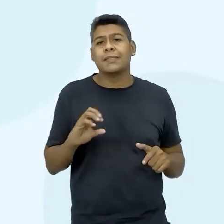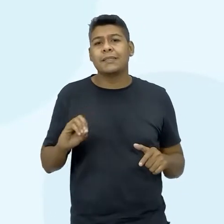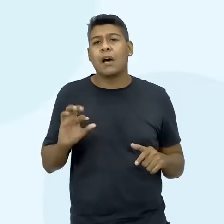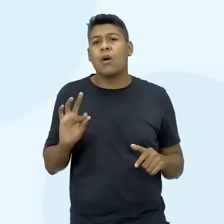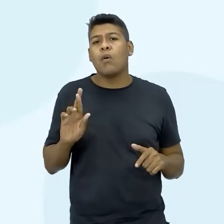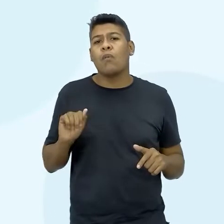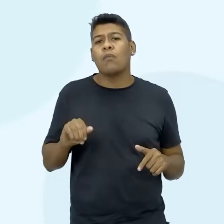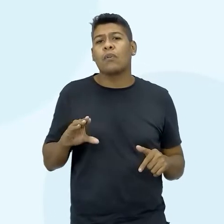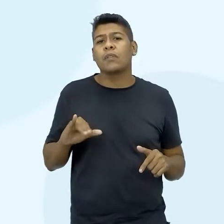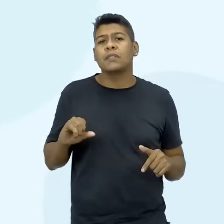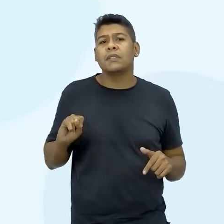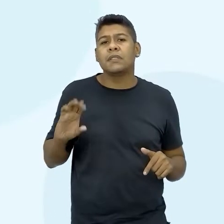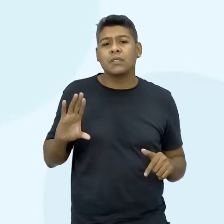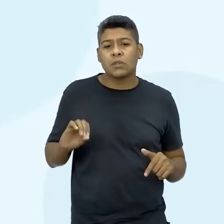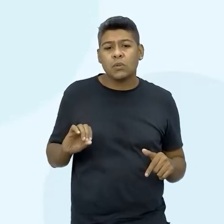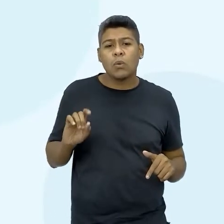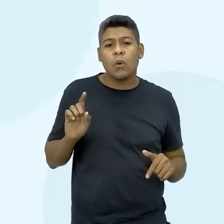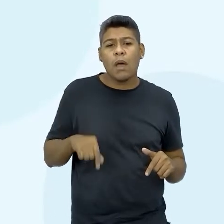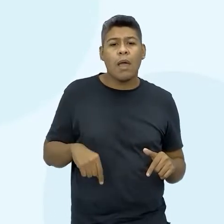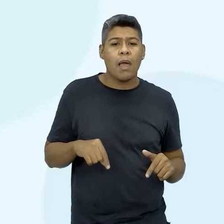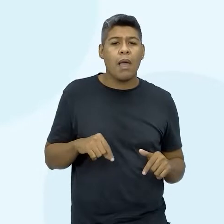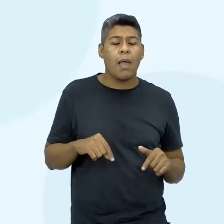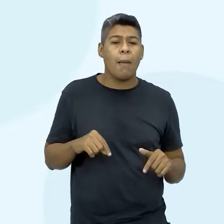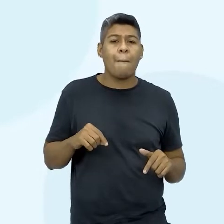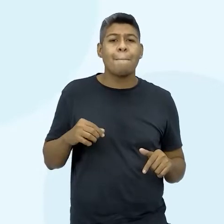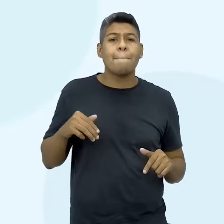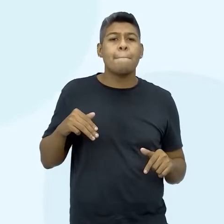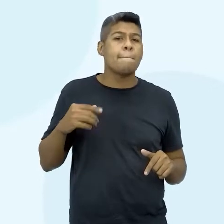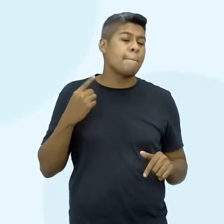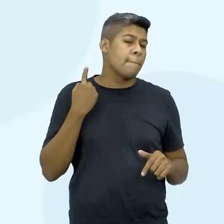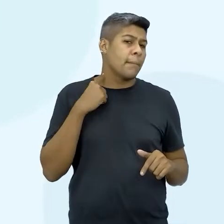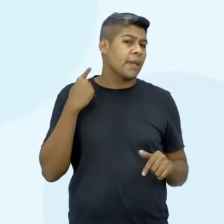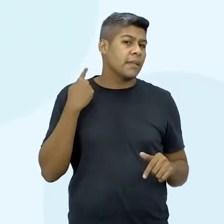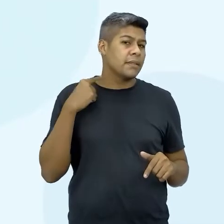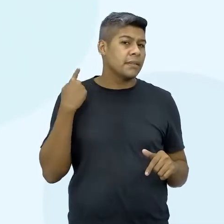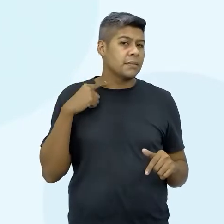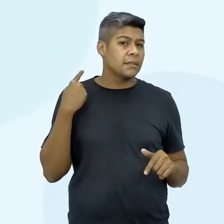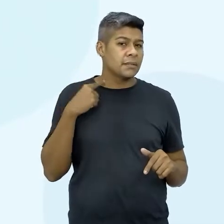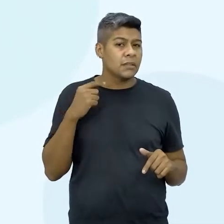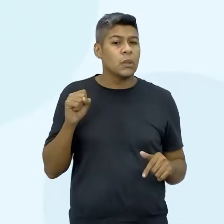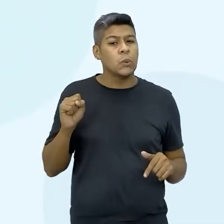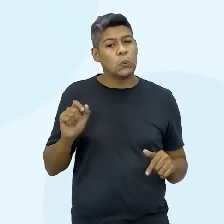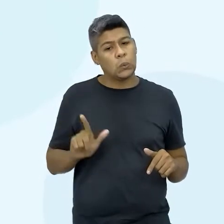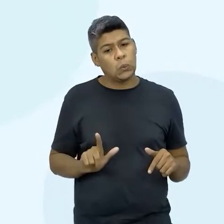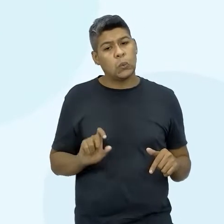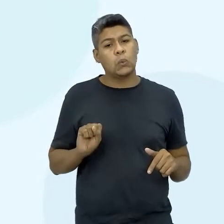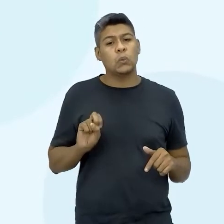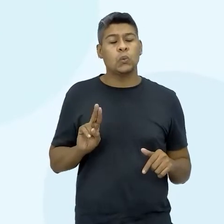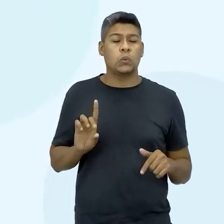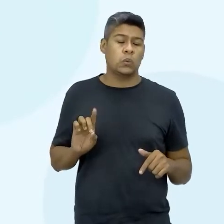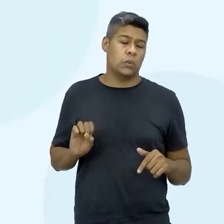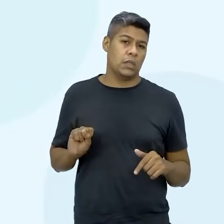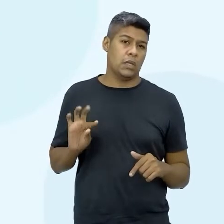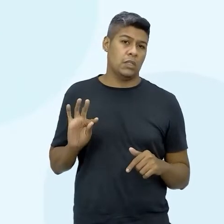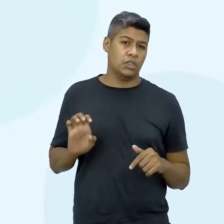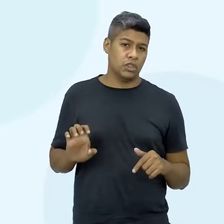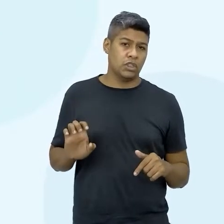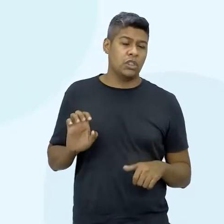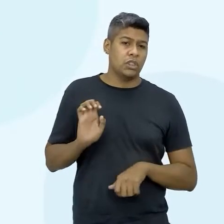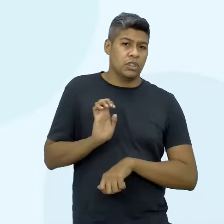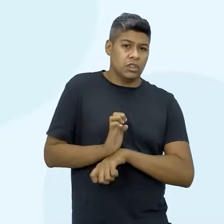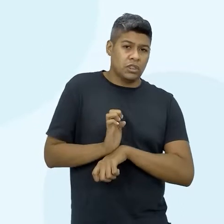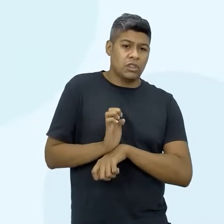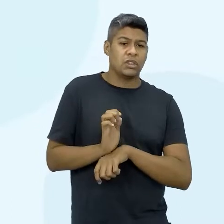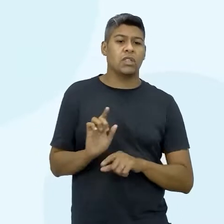que fica ali próximo ao Triângulo Mineiro, e em pequenos trechos nas regiões sul e sudeste do estado. Algumas regiões